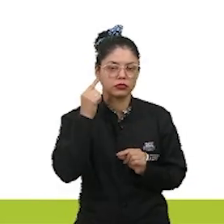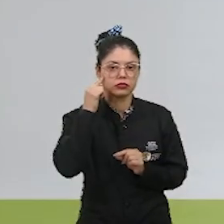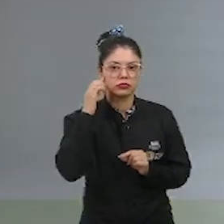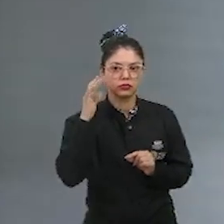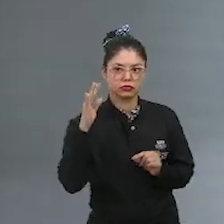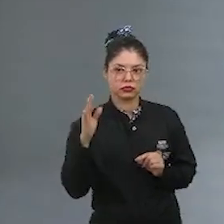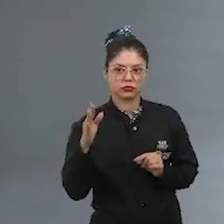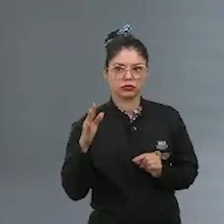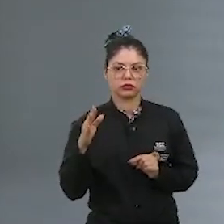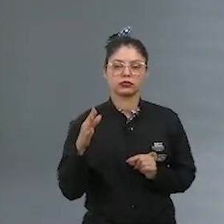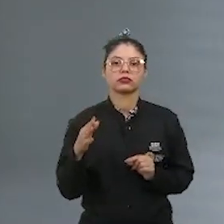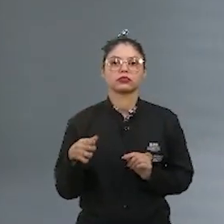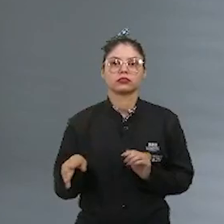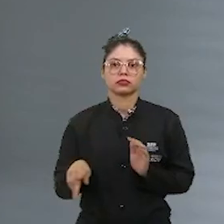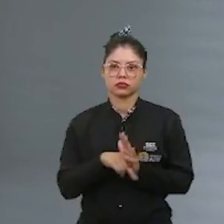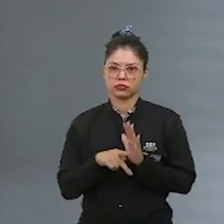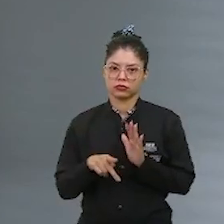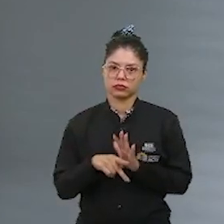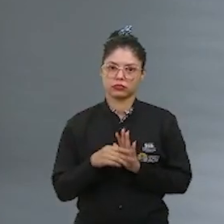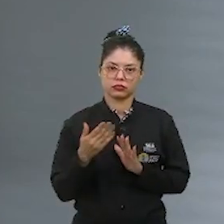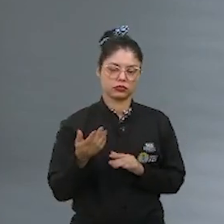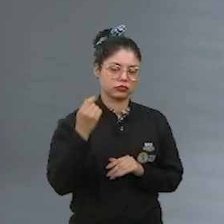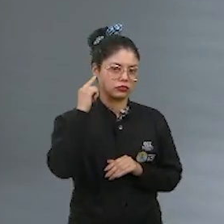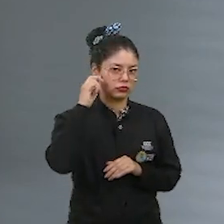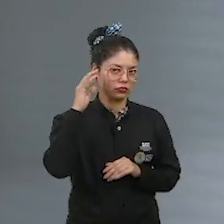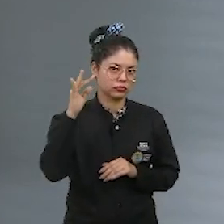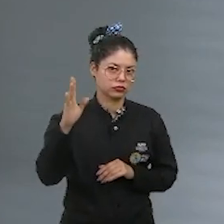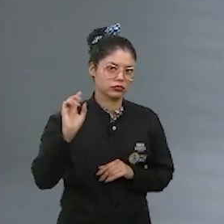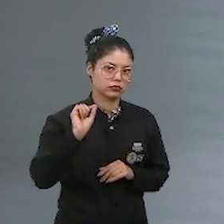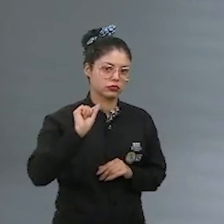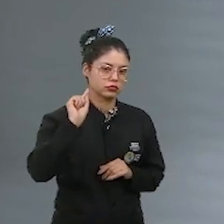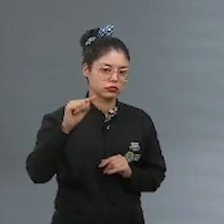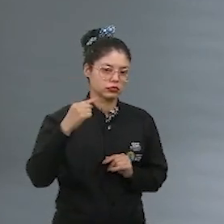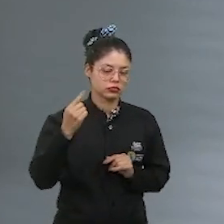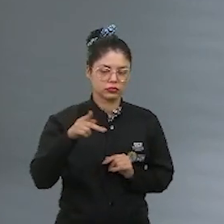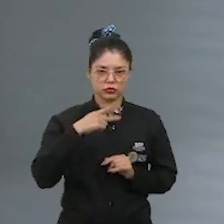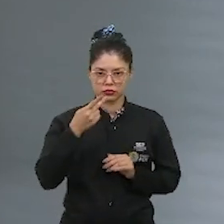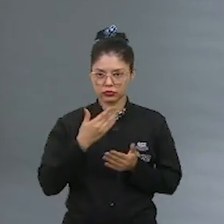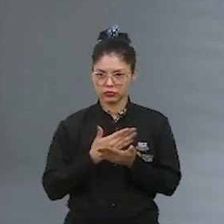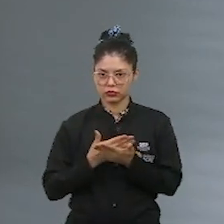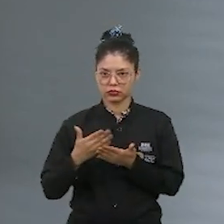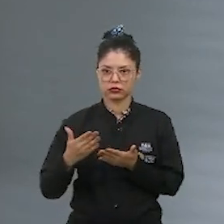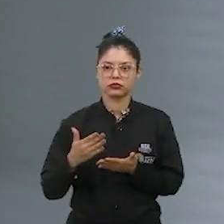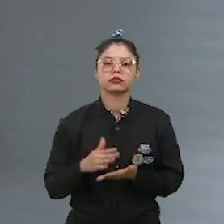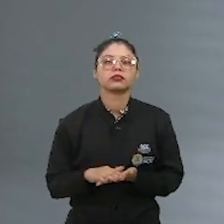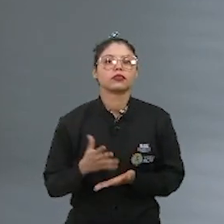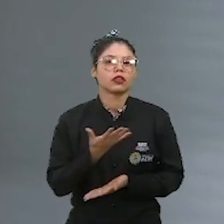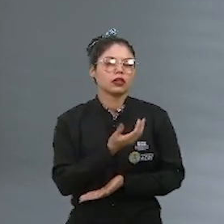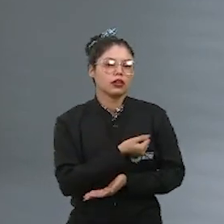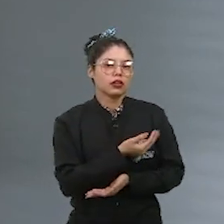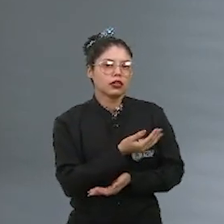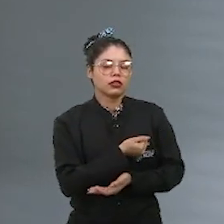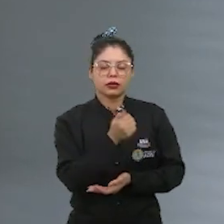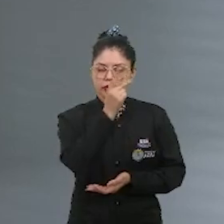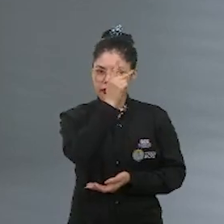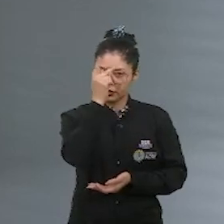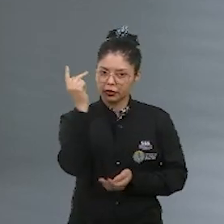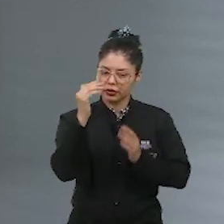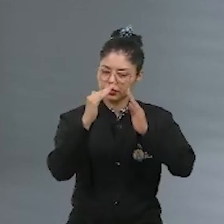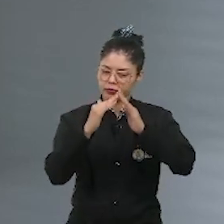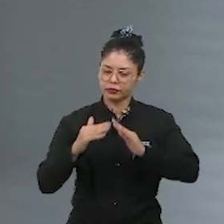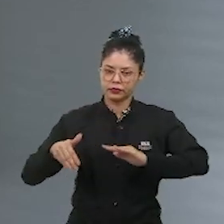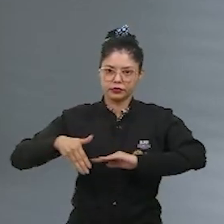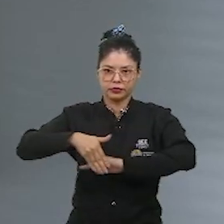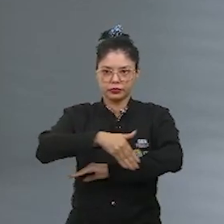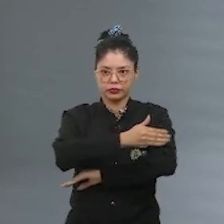reflexão, coloquei propositalmente, uma reflexão para aquilo que eu comentei no início. O número de pessoas que moram na